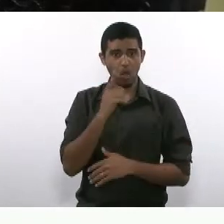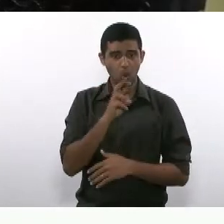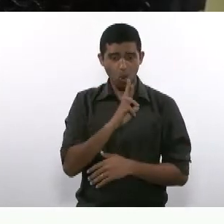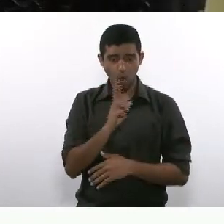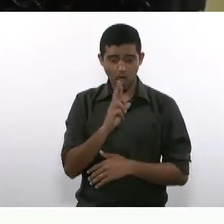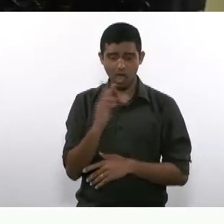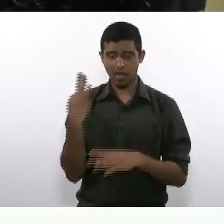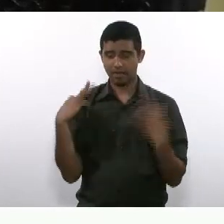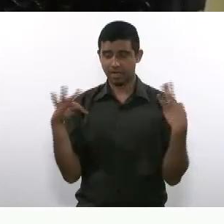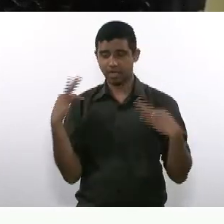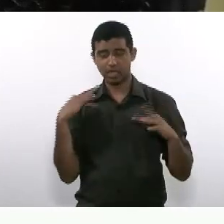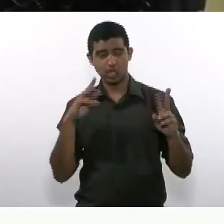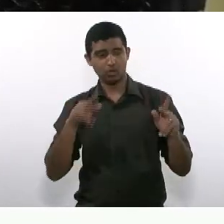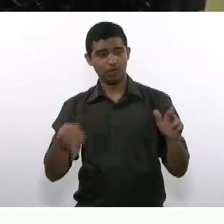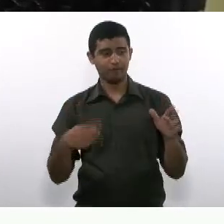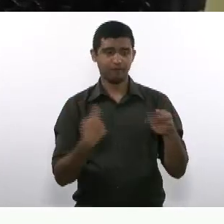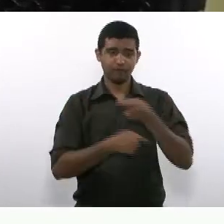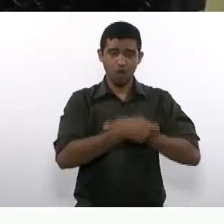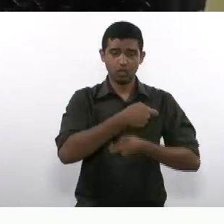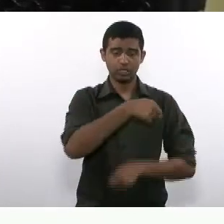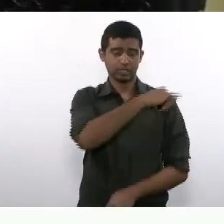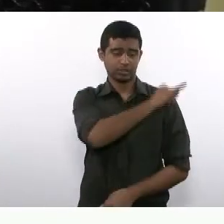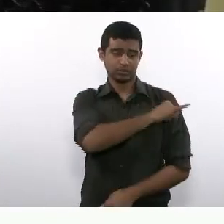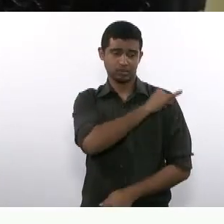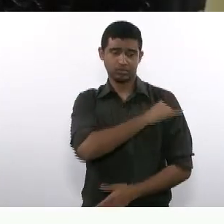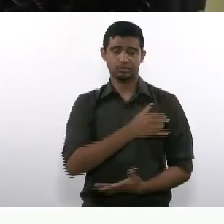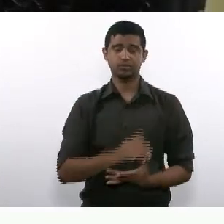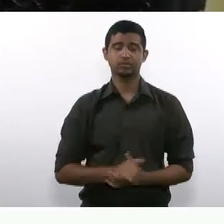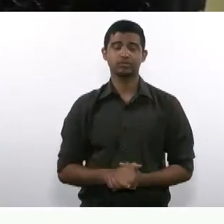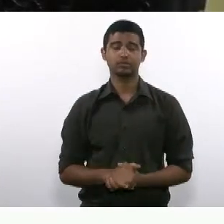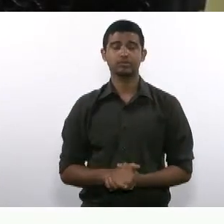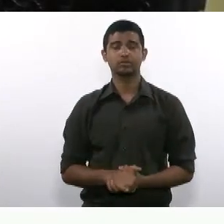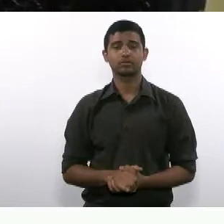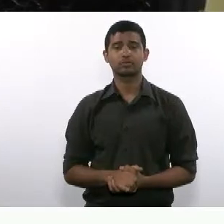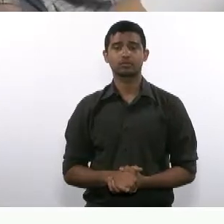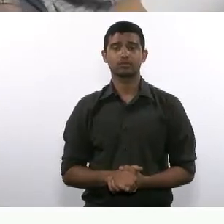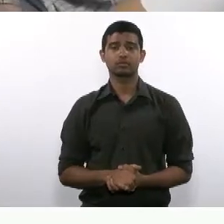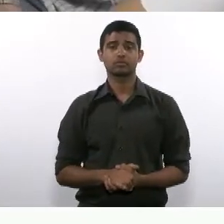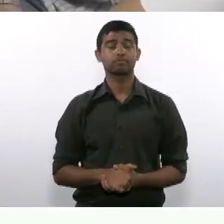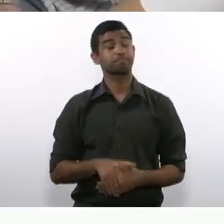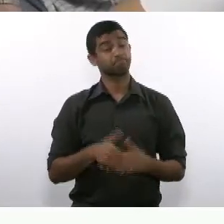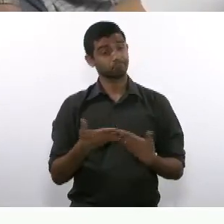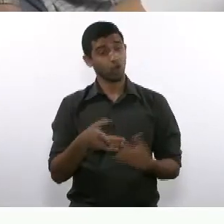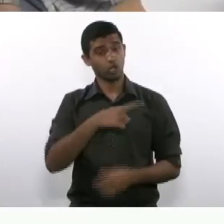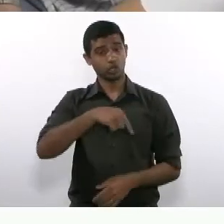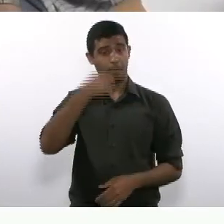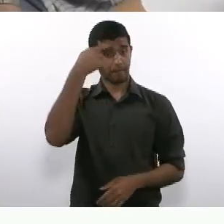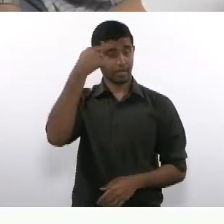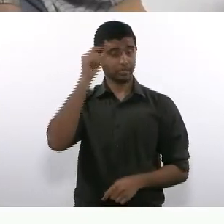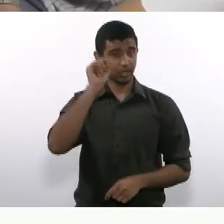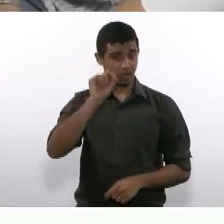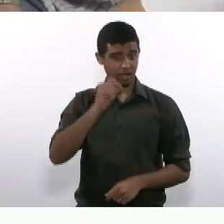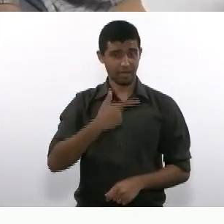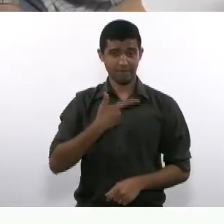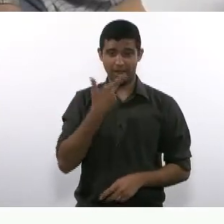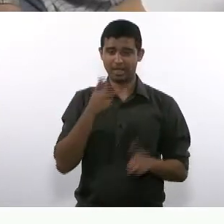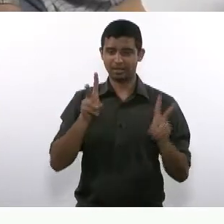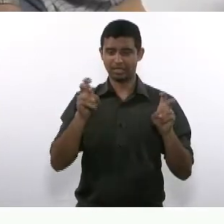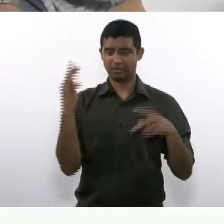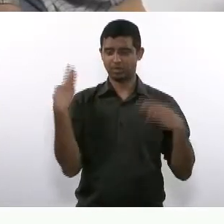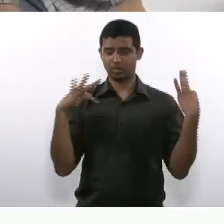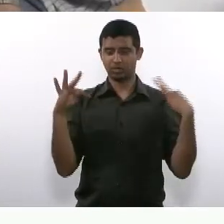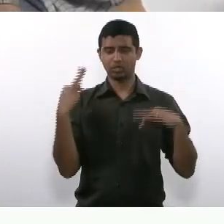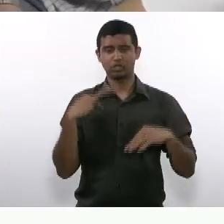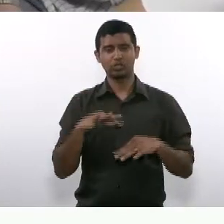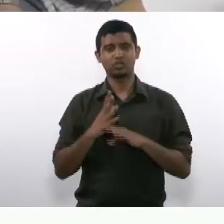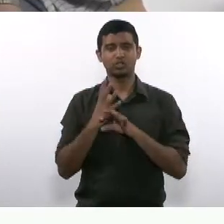quanto retorna efetivamente para o Estado. A gente tem essa capacidade. Agora, a gente tem que pensar assim, que quando a gente fala em turismo, são